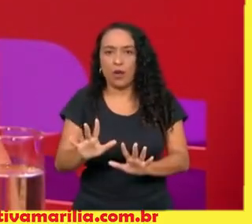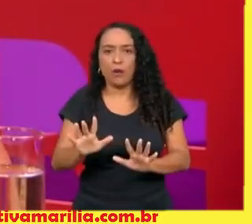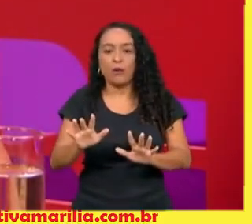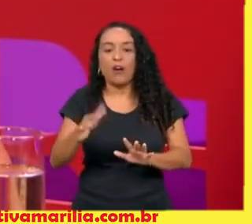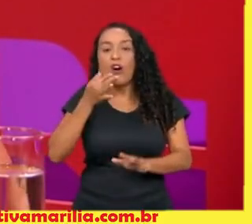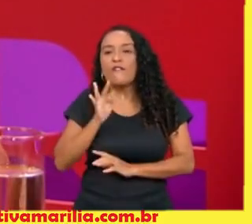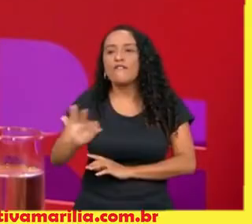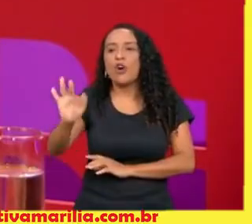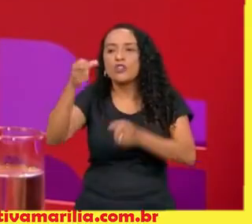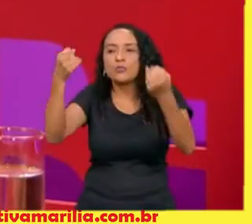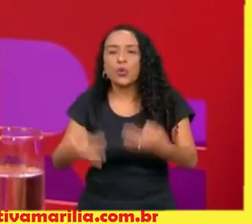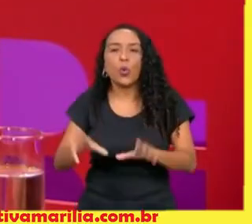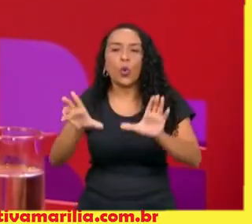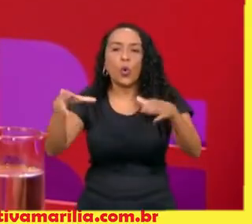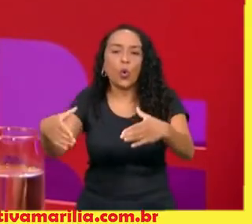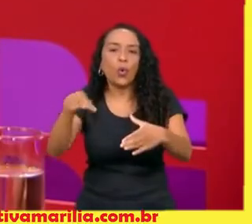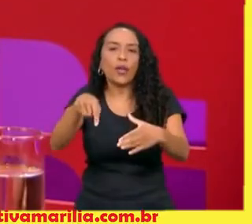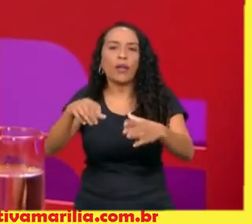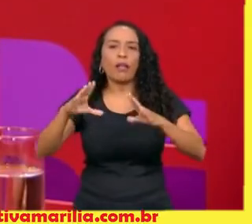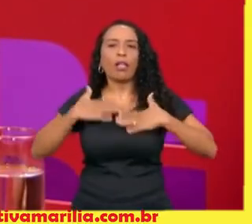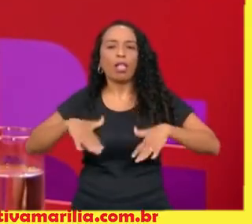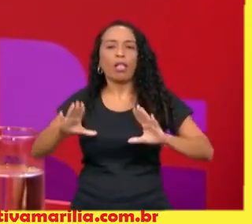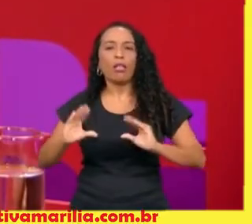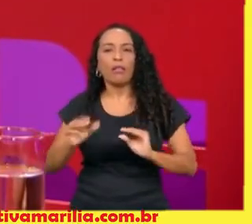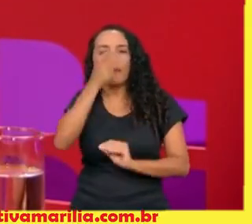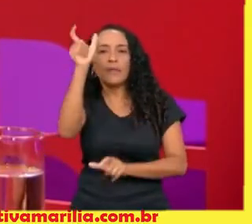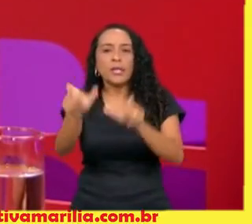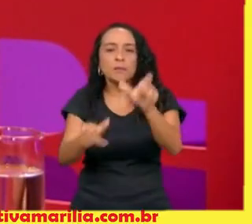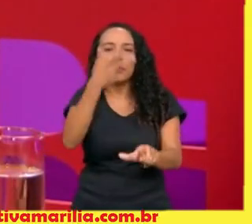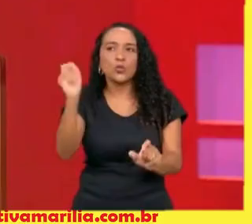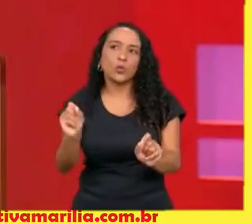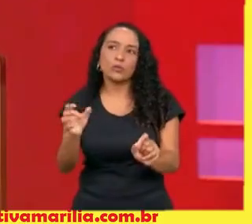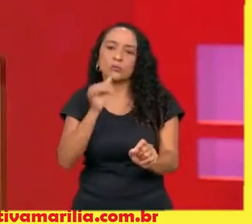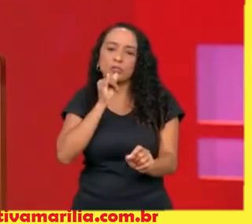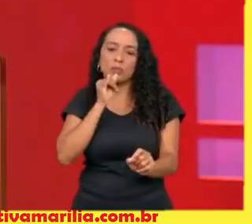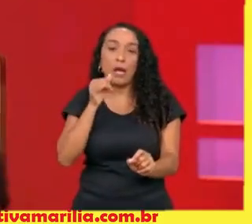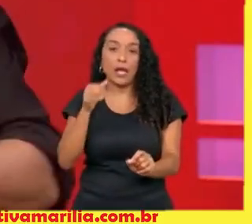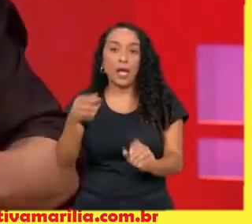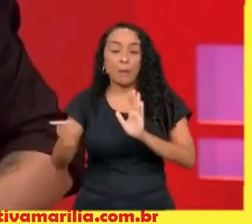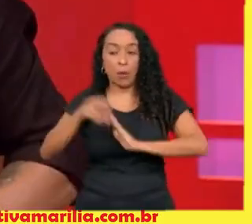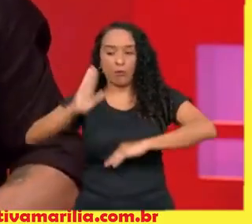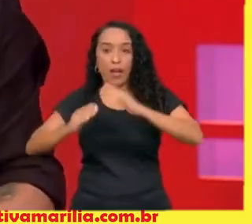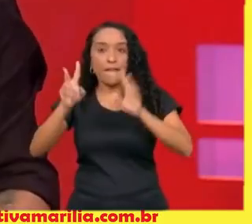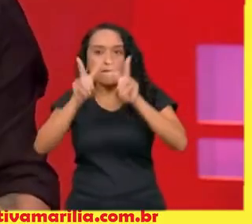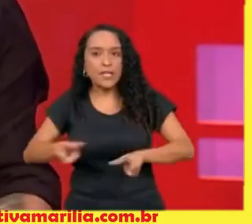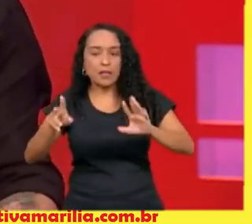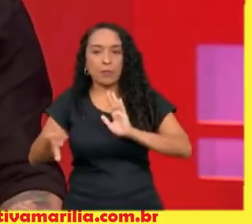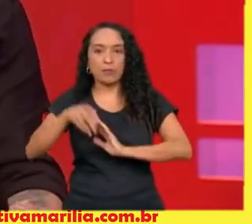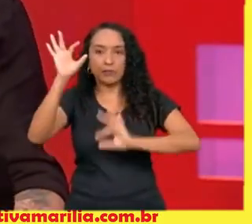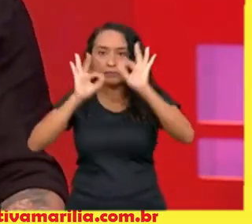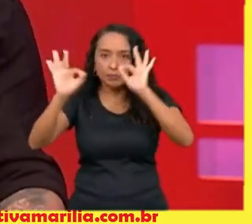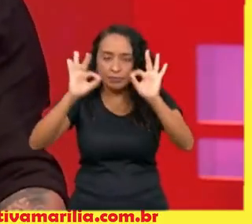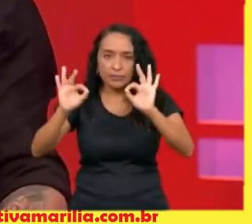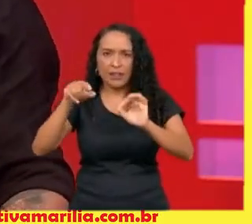Freud diz da massa é o conforto do sujeito, porque ele estava olhando como psicanalista, né? De não ter que ele